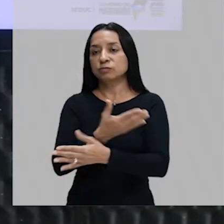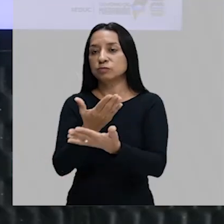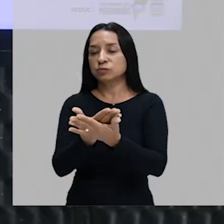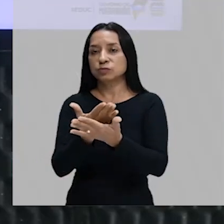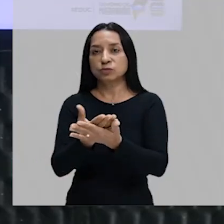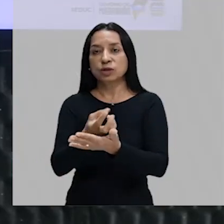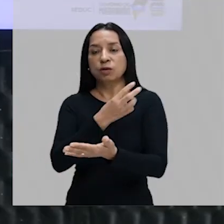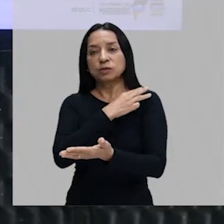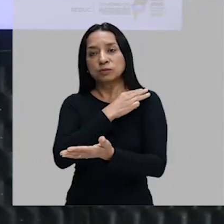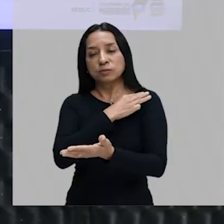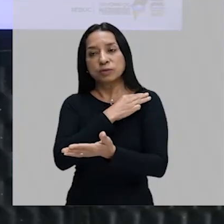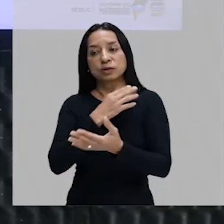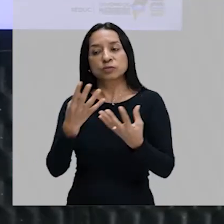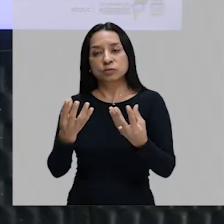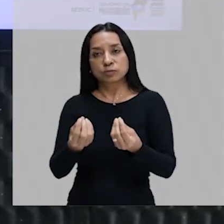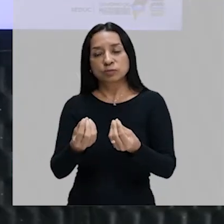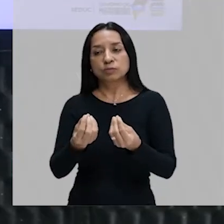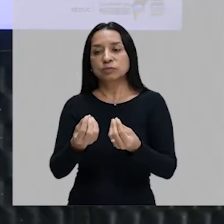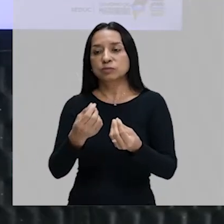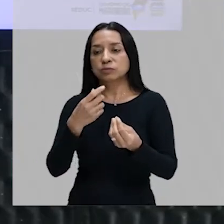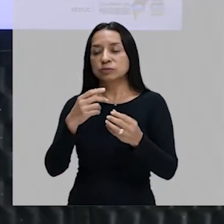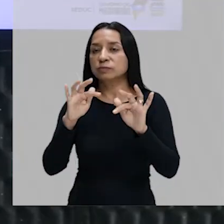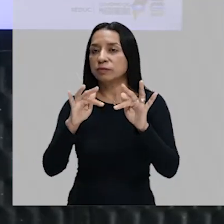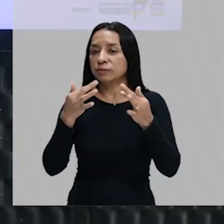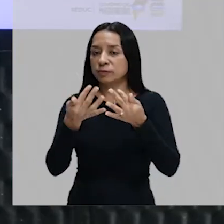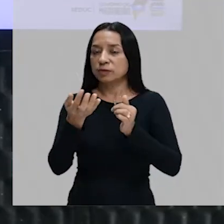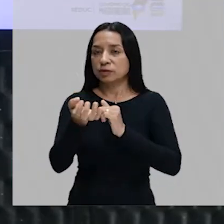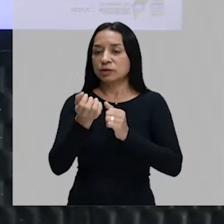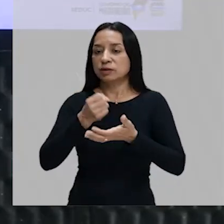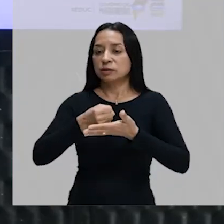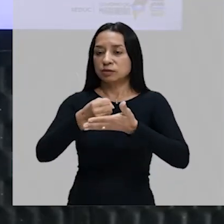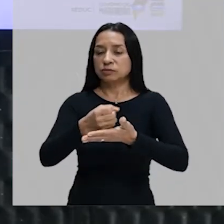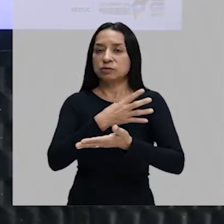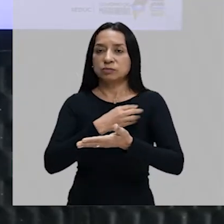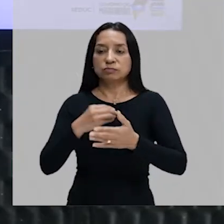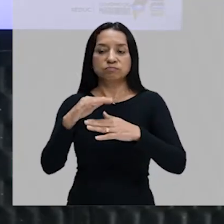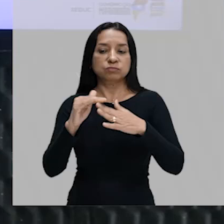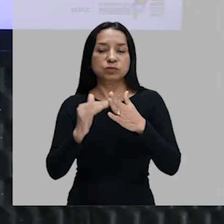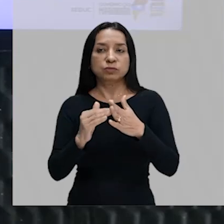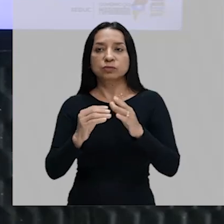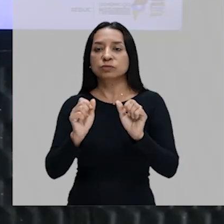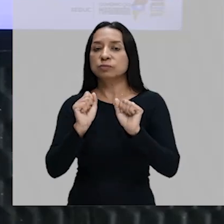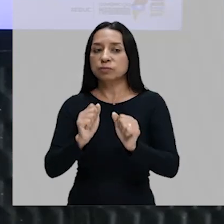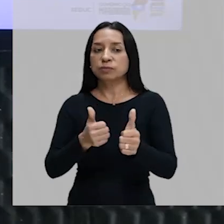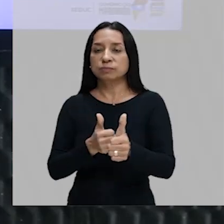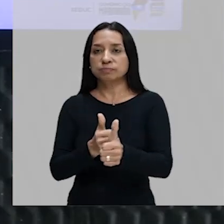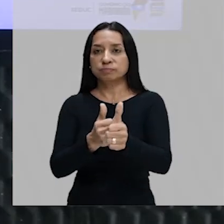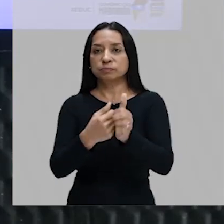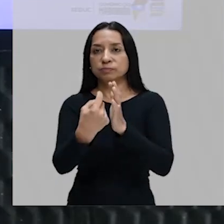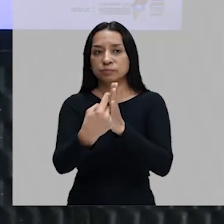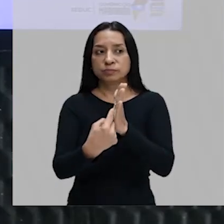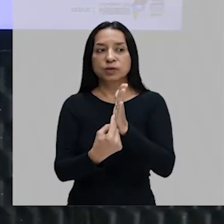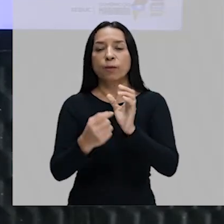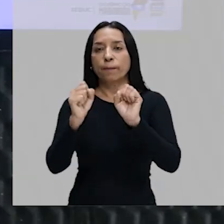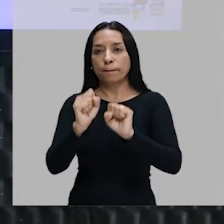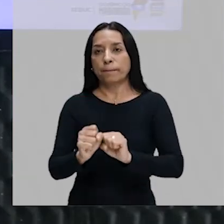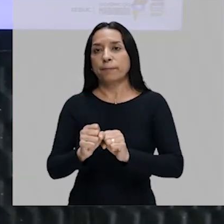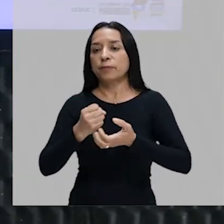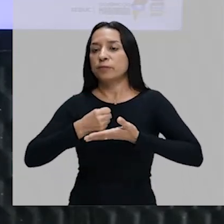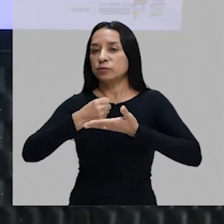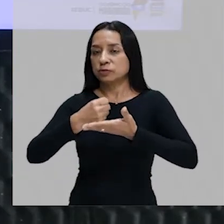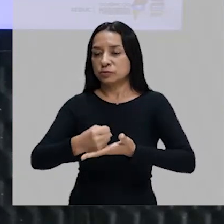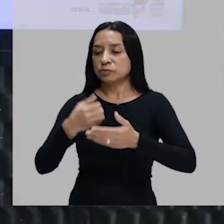vestibular, os pais que querem ajudar os filhos, todo mundo pode acompanhar a nossa programação e aí pode dar um suporte